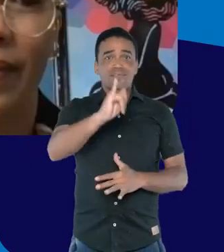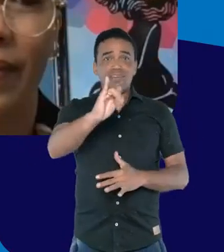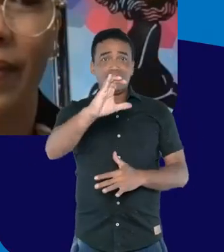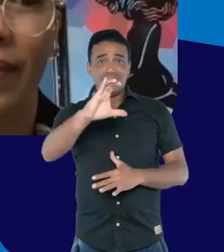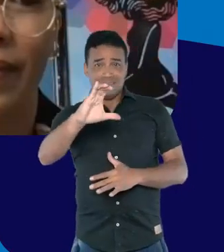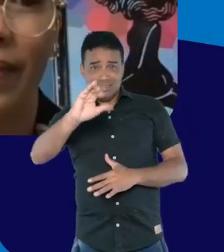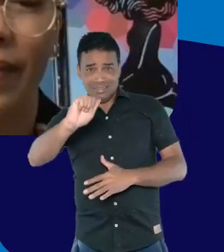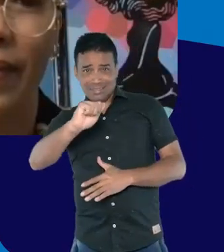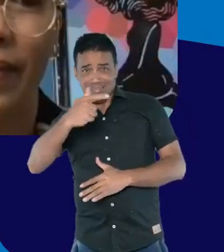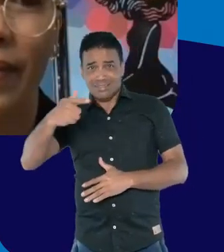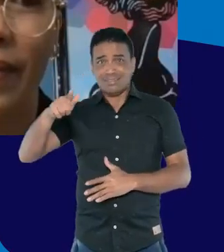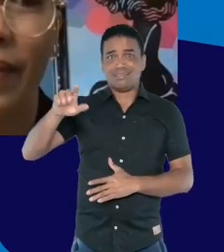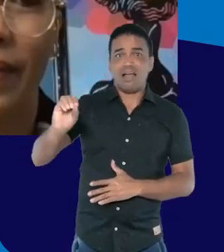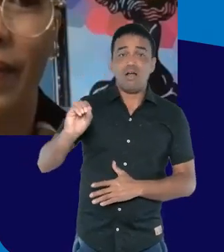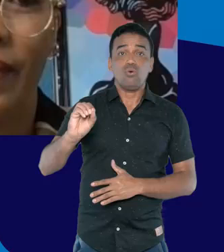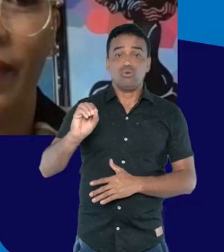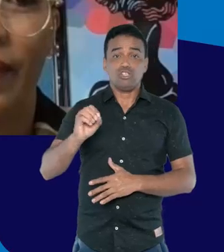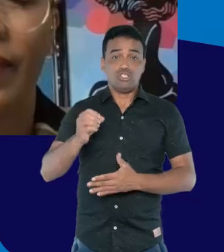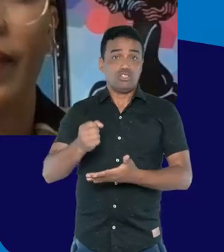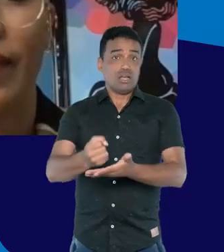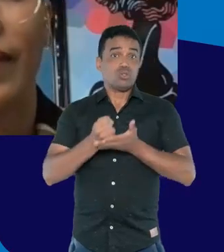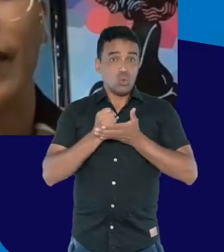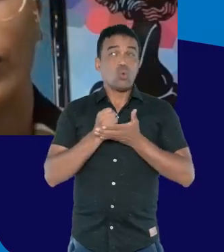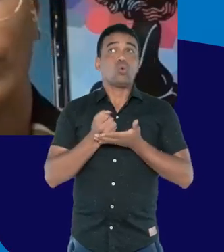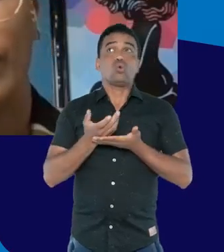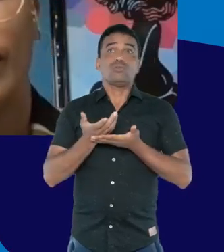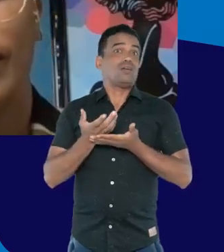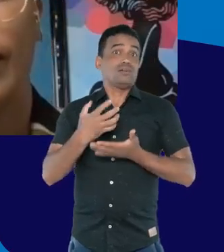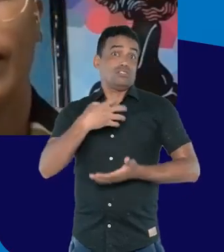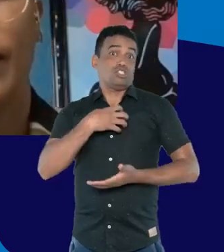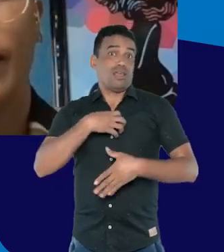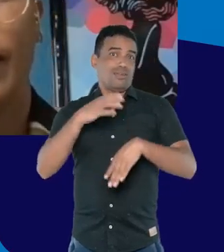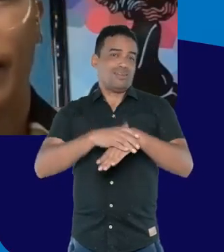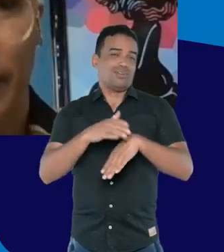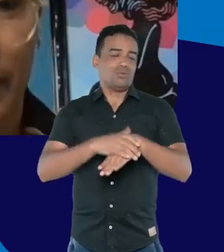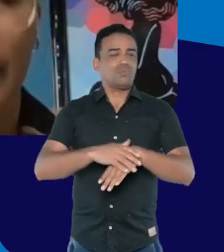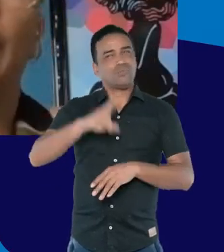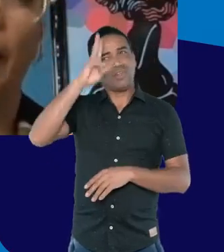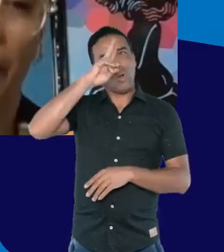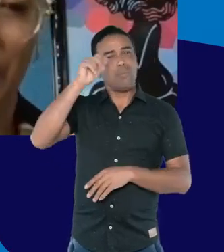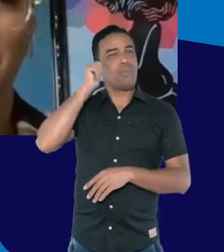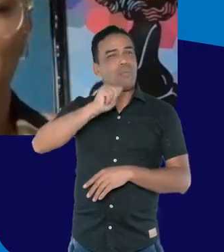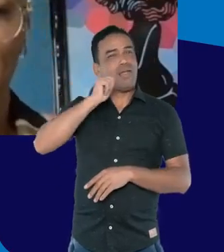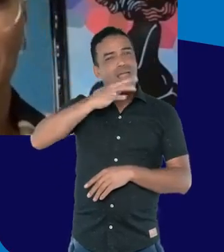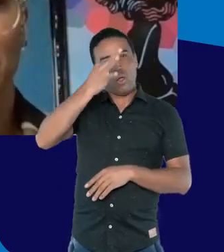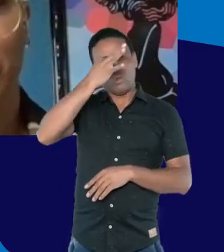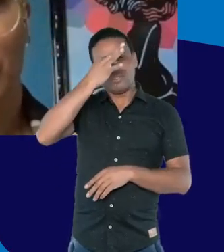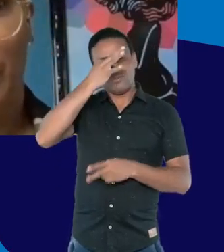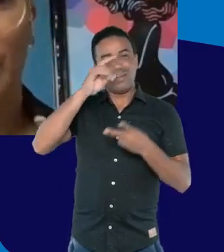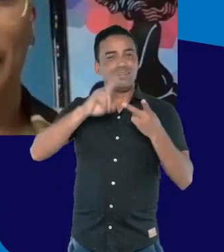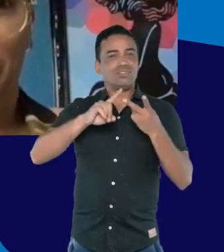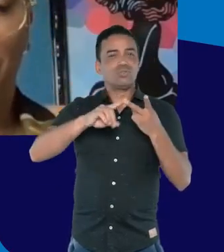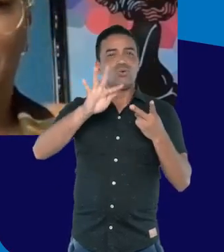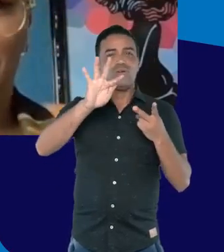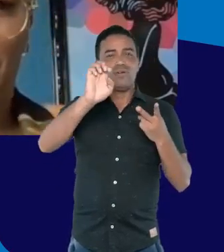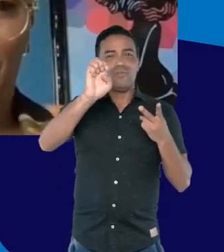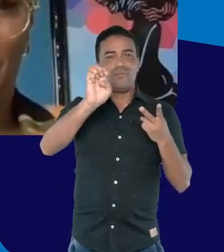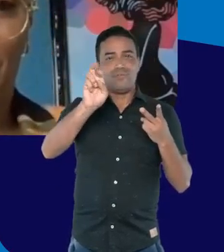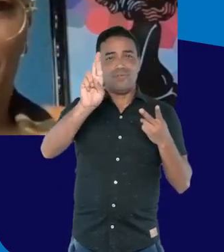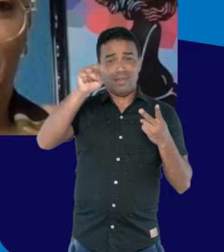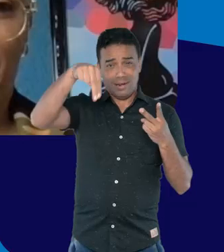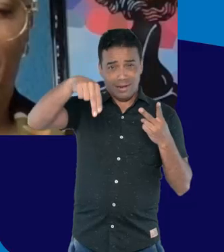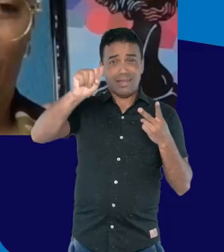que te forma e que te acompanha hoje, assim. Eu lembro aqui muito da Conceição Evaristo, o Fernando Pessoa. É